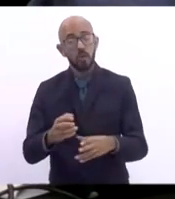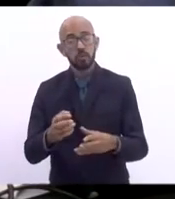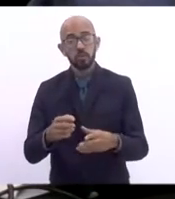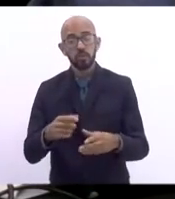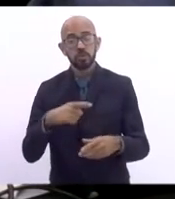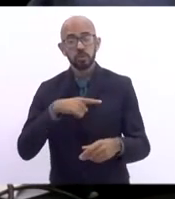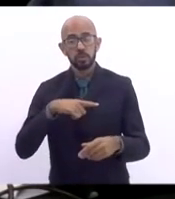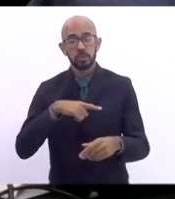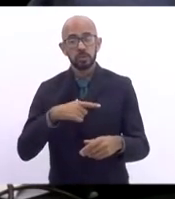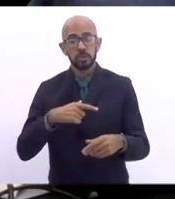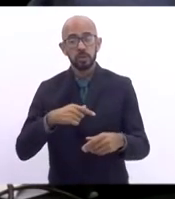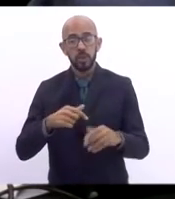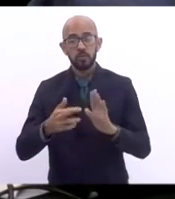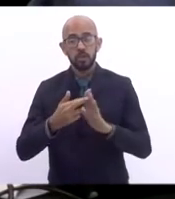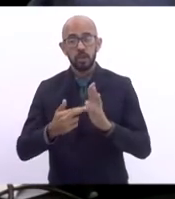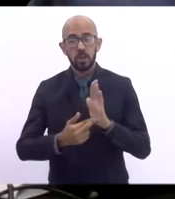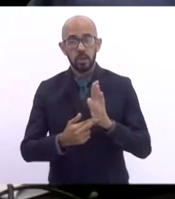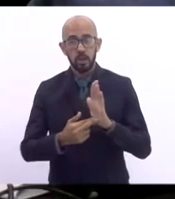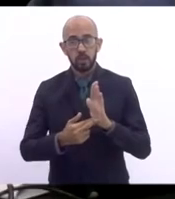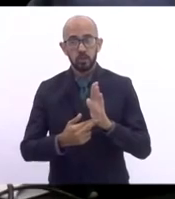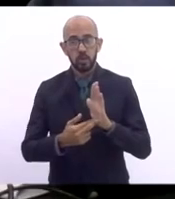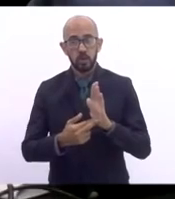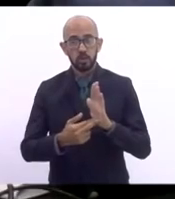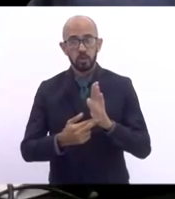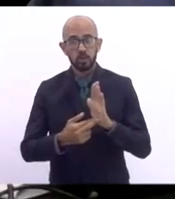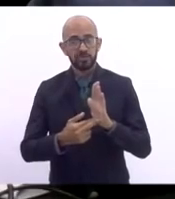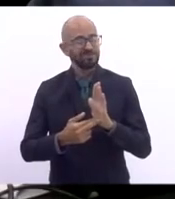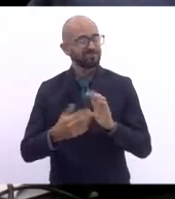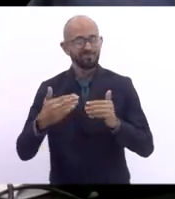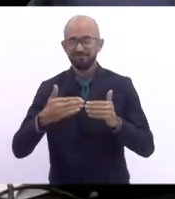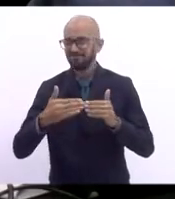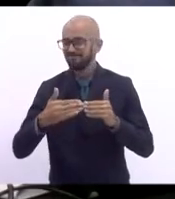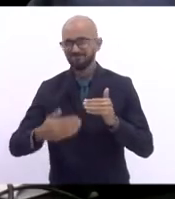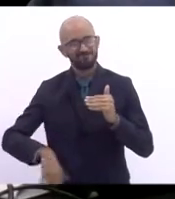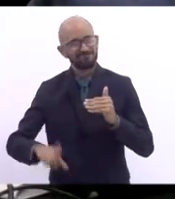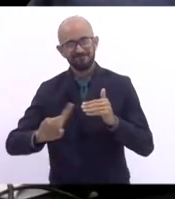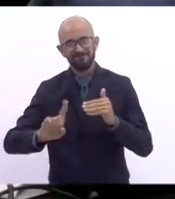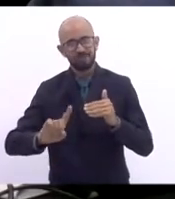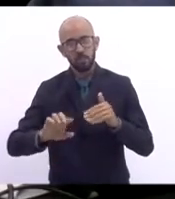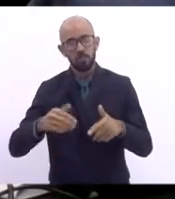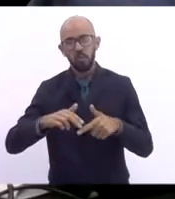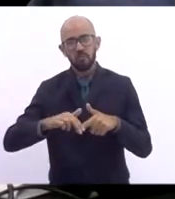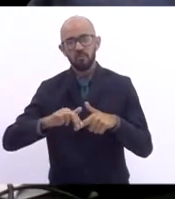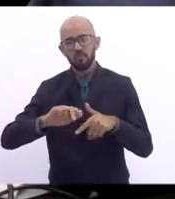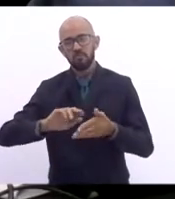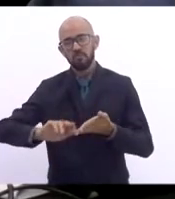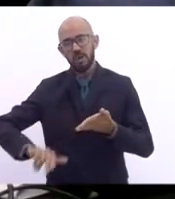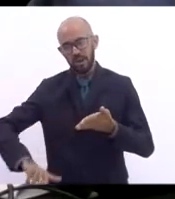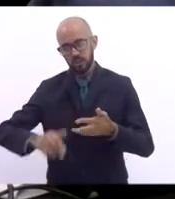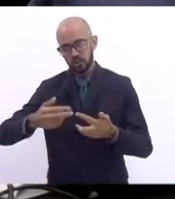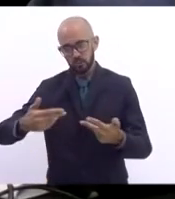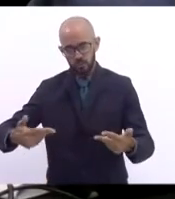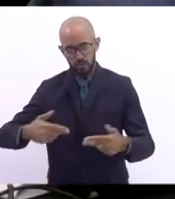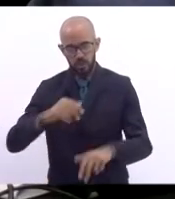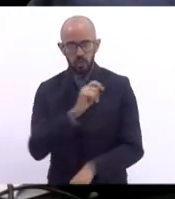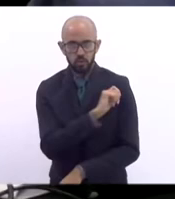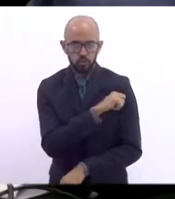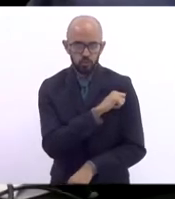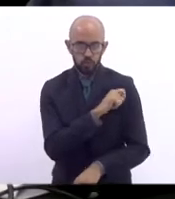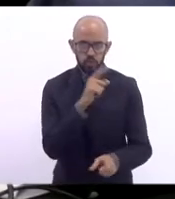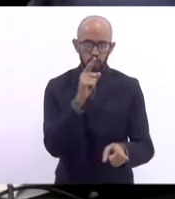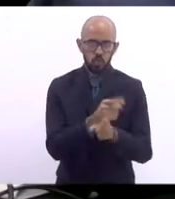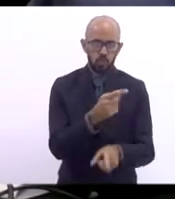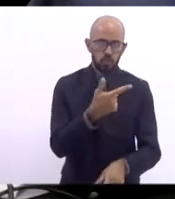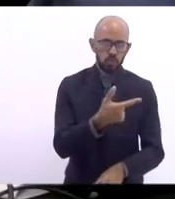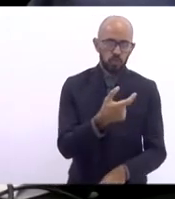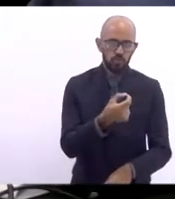né por conta de diversos pontos é um dos achados de auditoria de